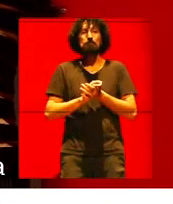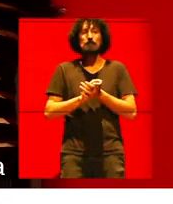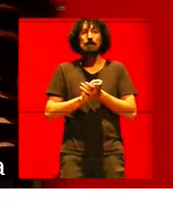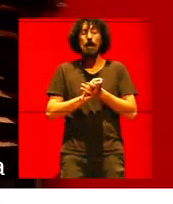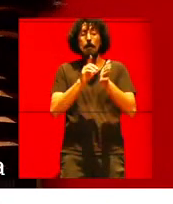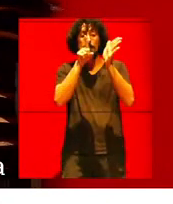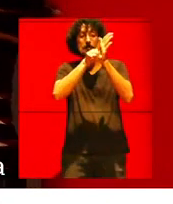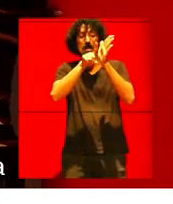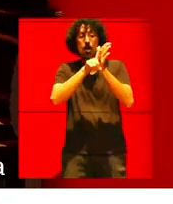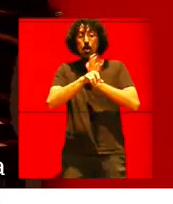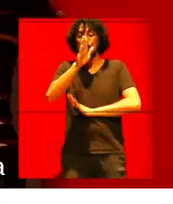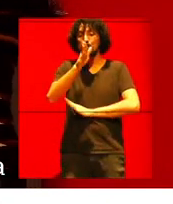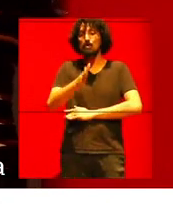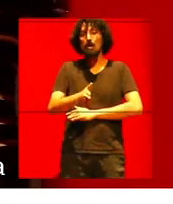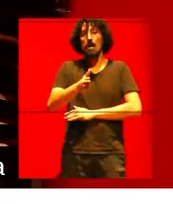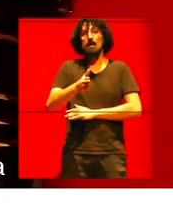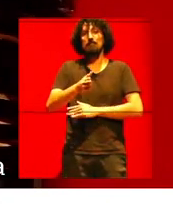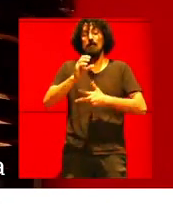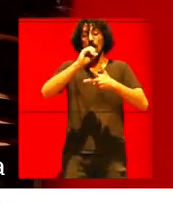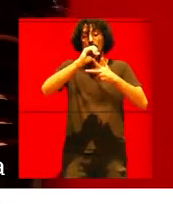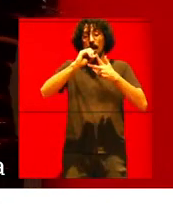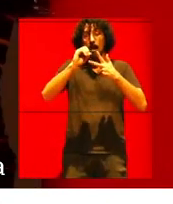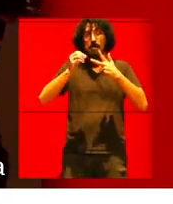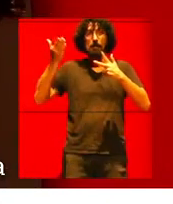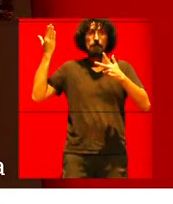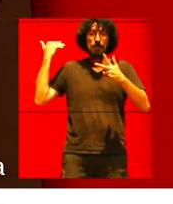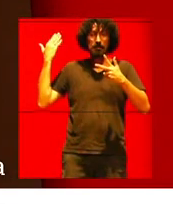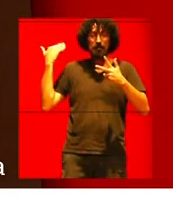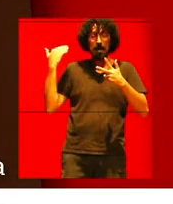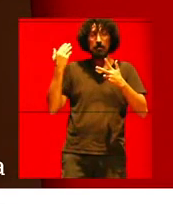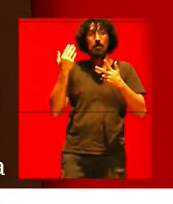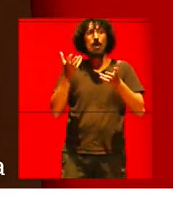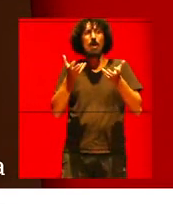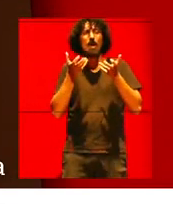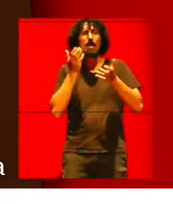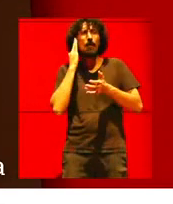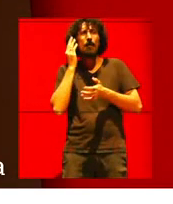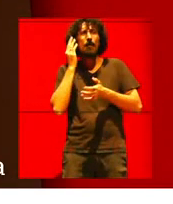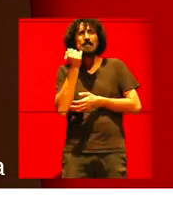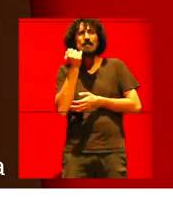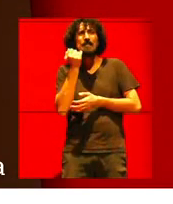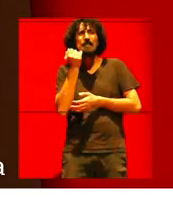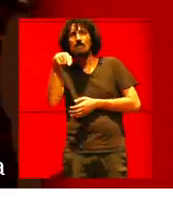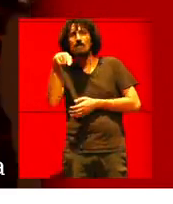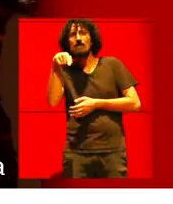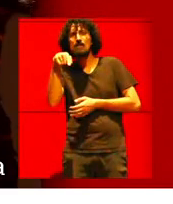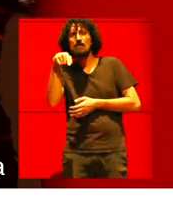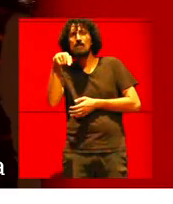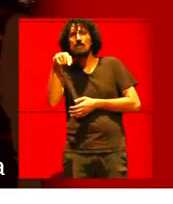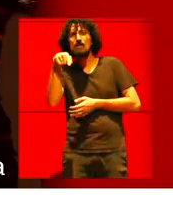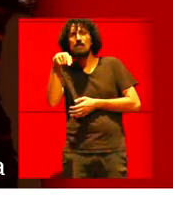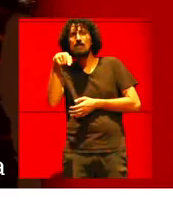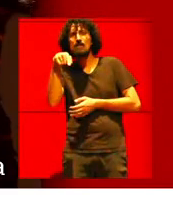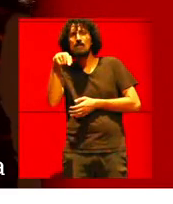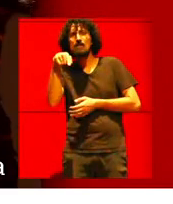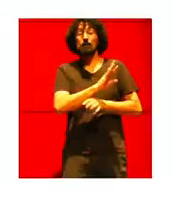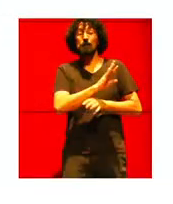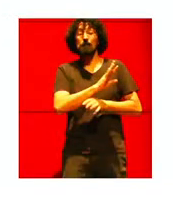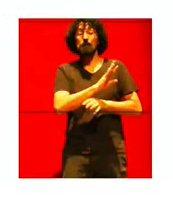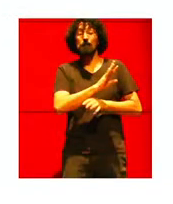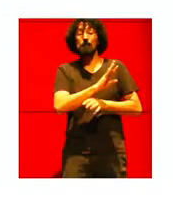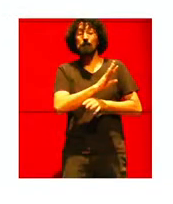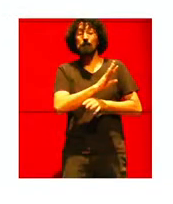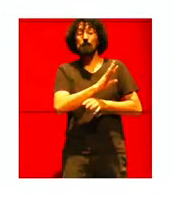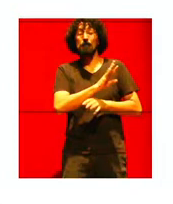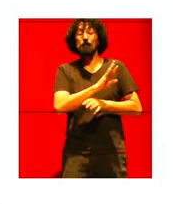questões que já foram do Enem, e vamos ver se vocês conseguem aí pegar e resolver. Diz